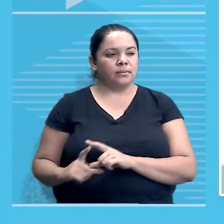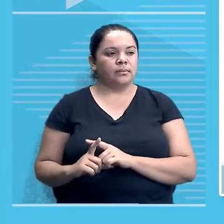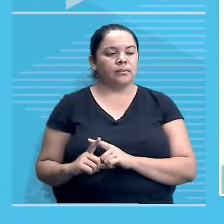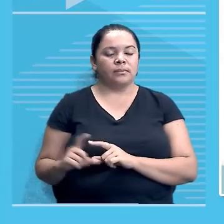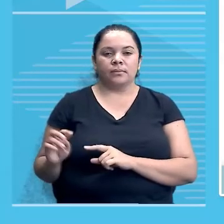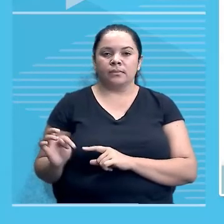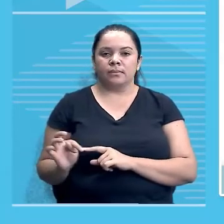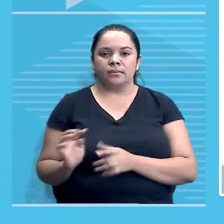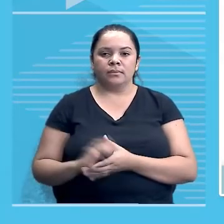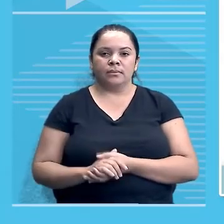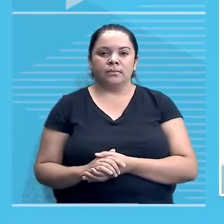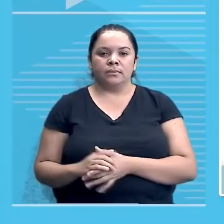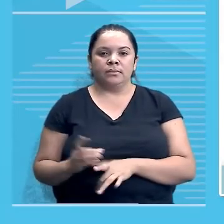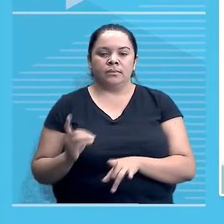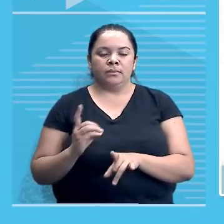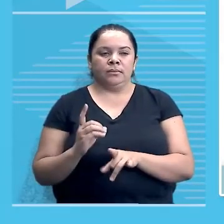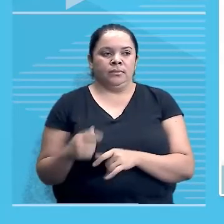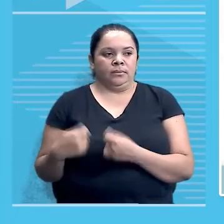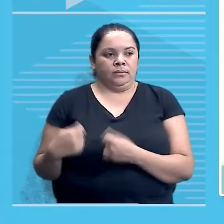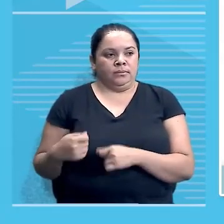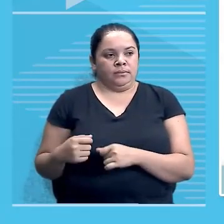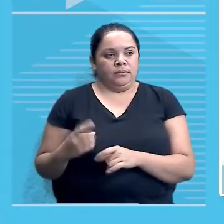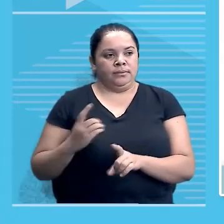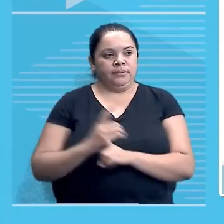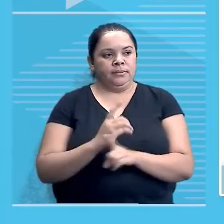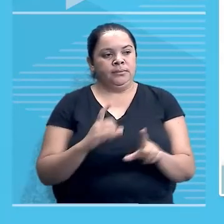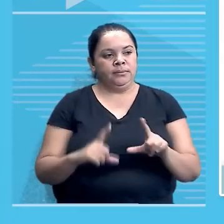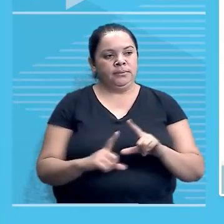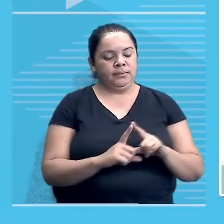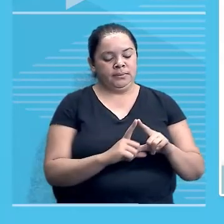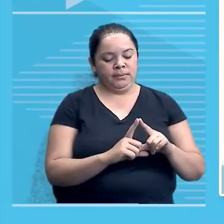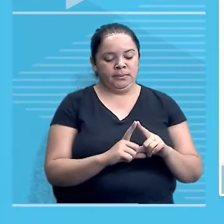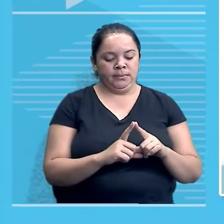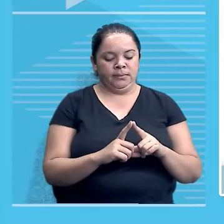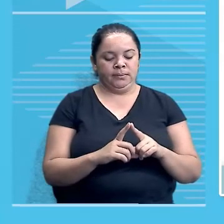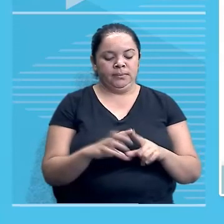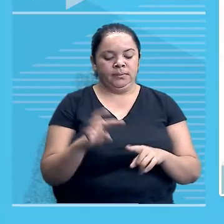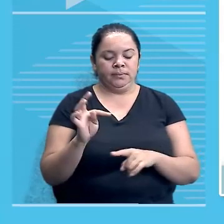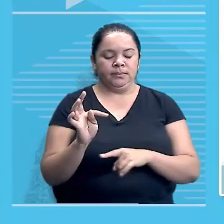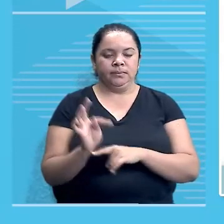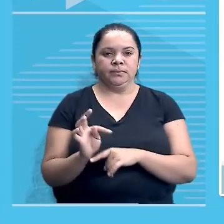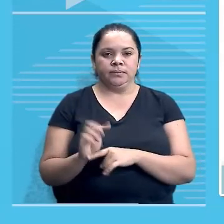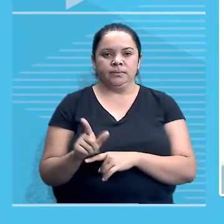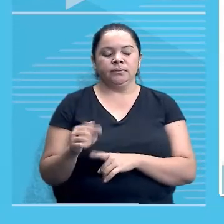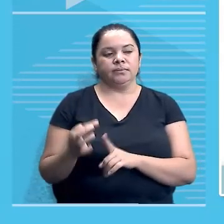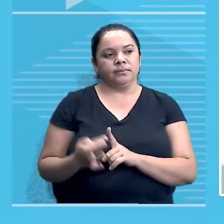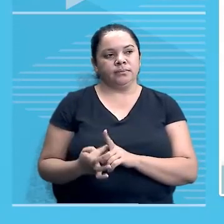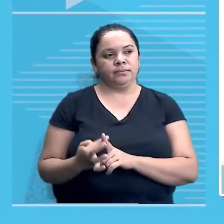E falta encontrar esse delta T que representa a temperatura, né?